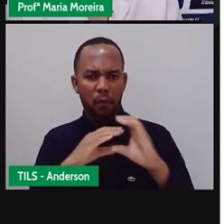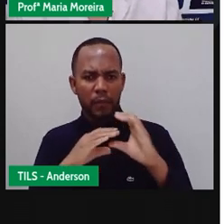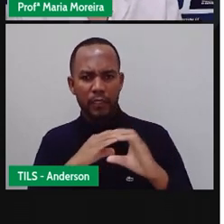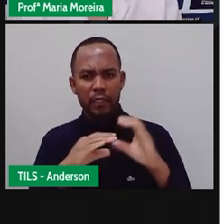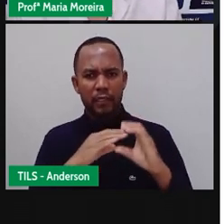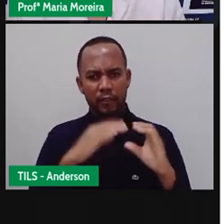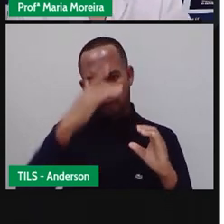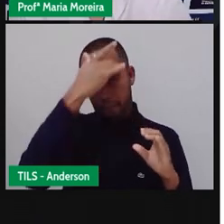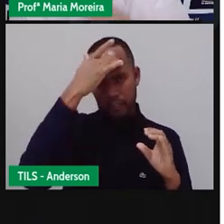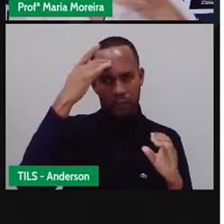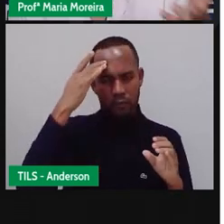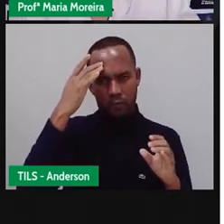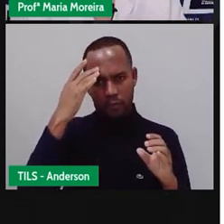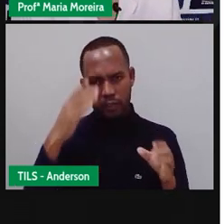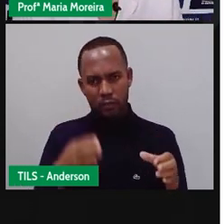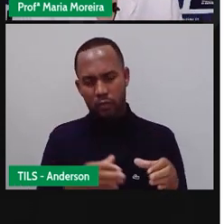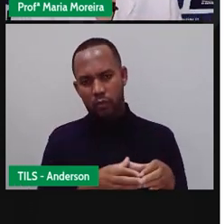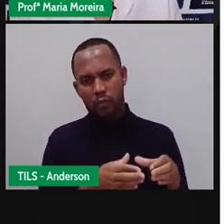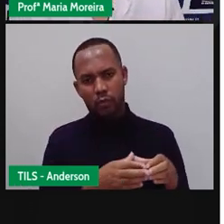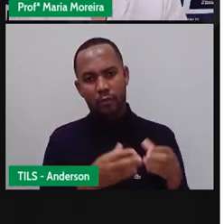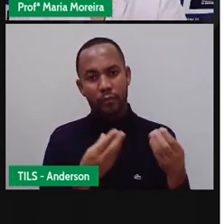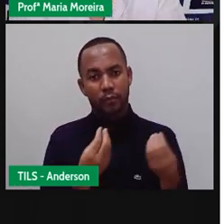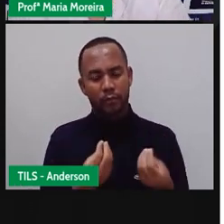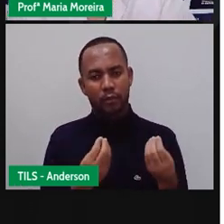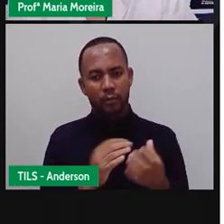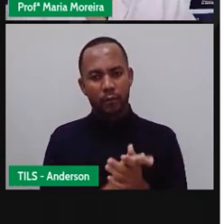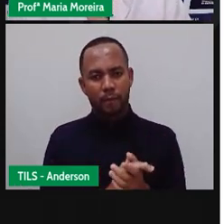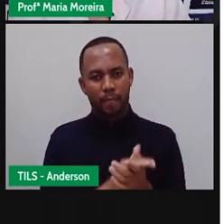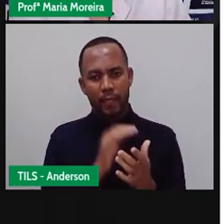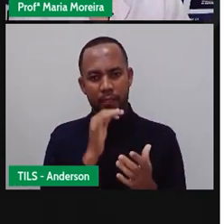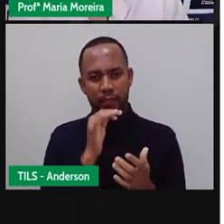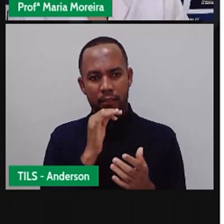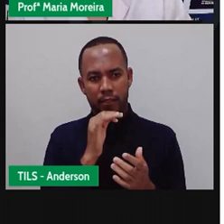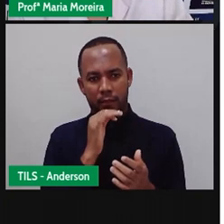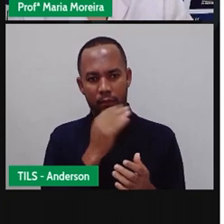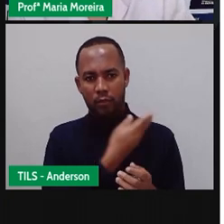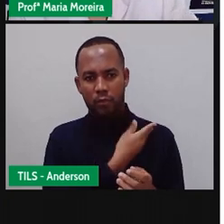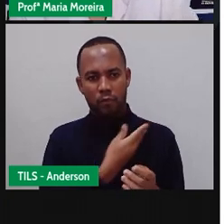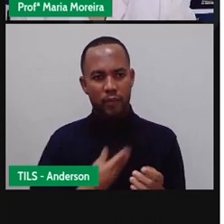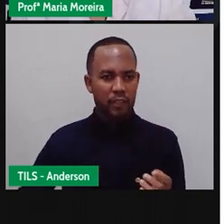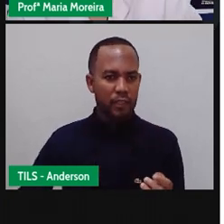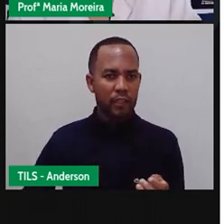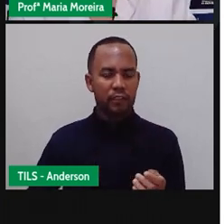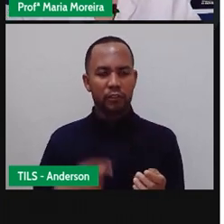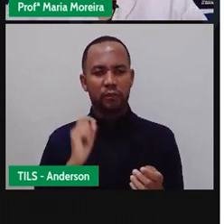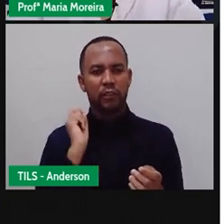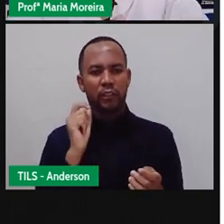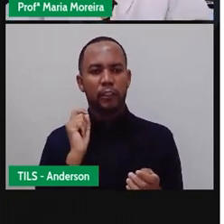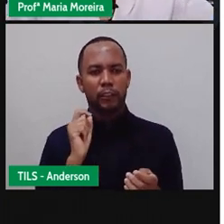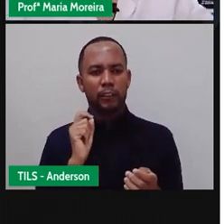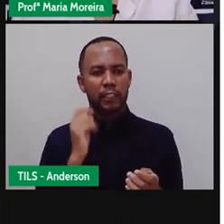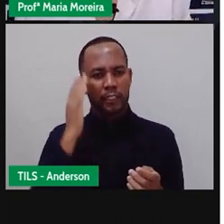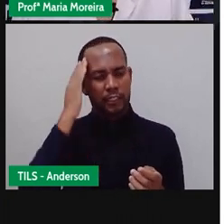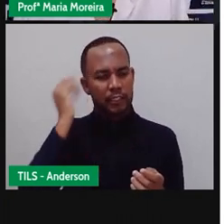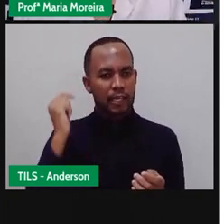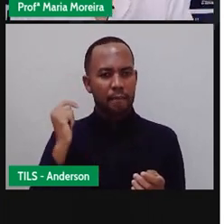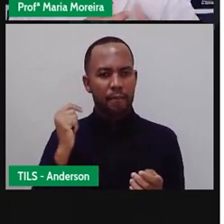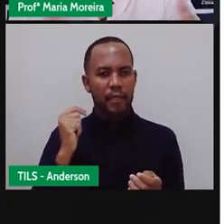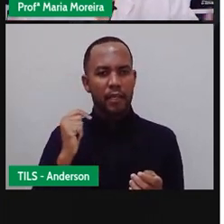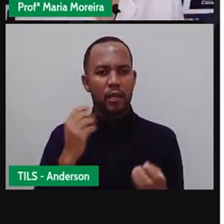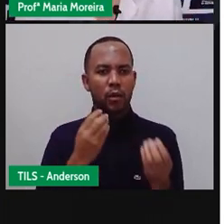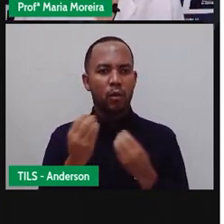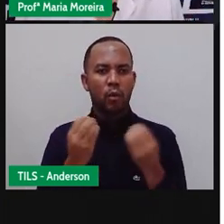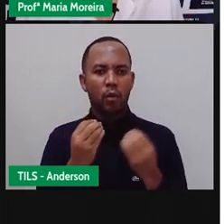é os governantes aí né com o controle dessa informação porque ele teria o que o controle na verdade do